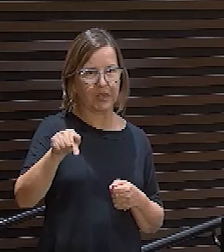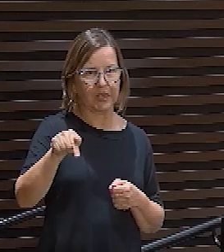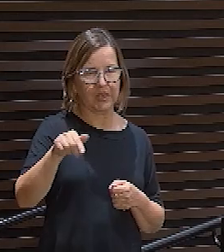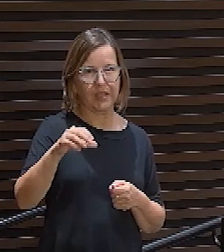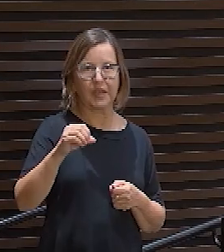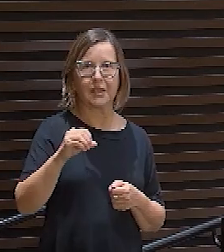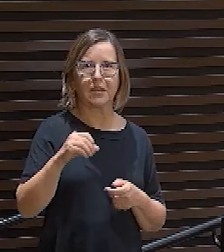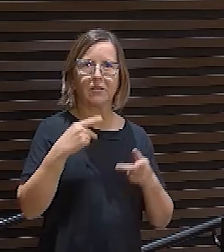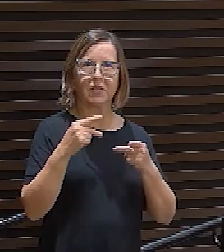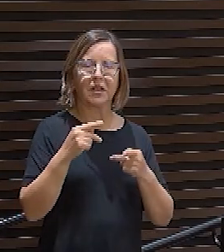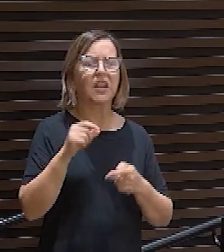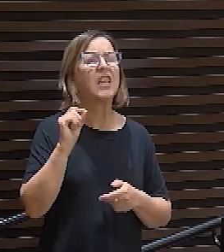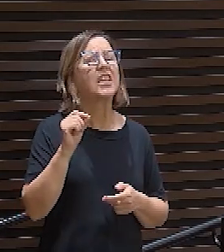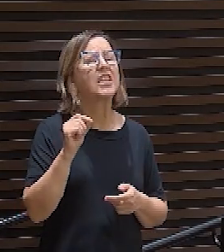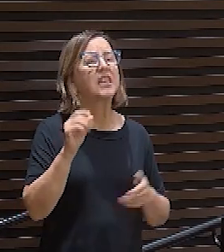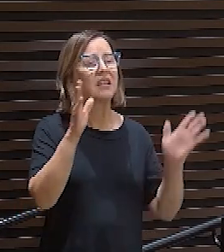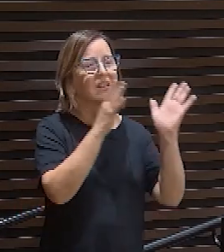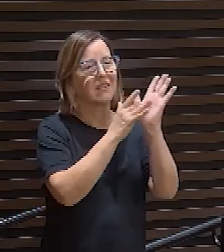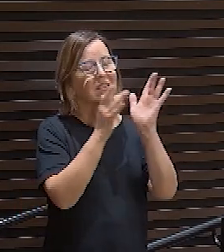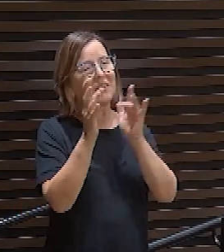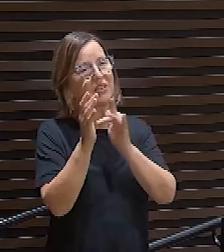E ele fala: quem é Jesus?